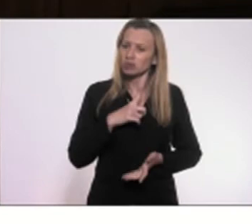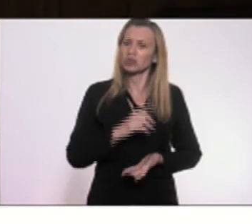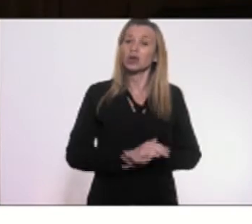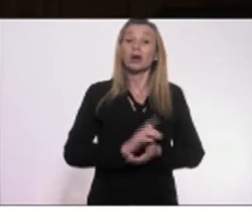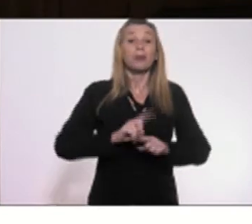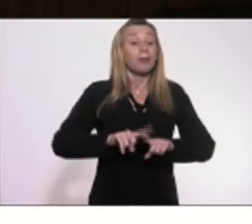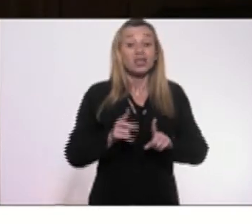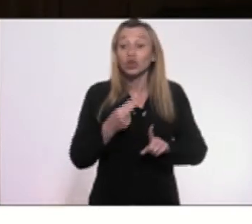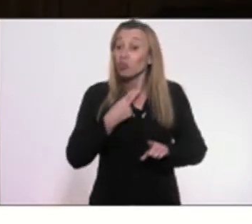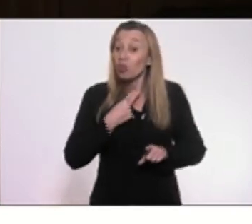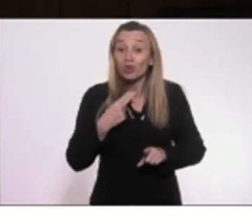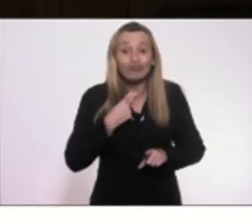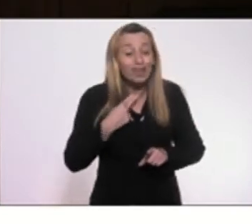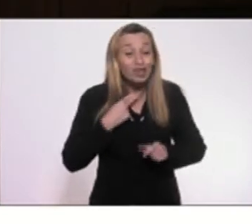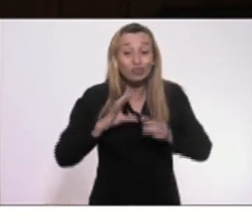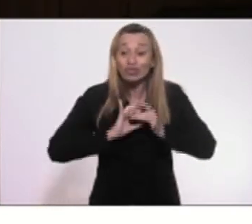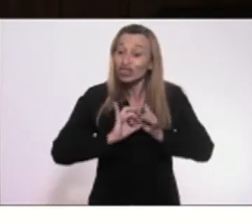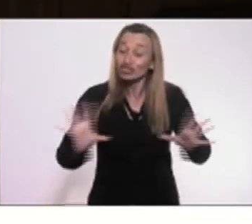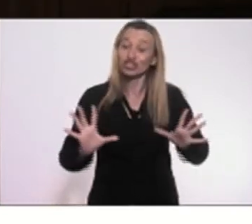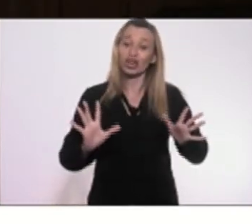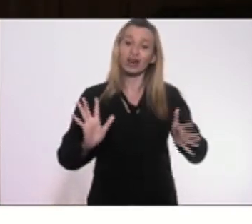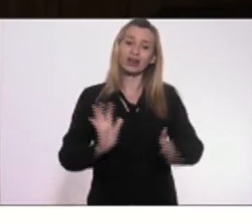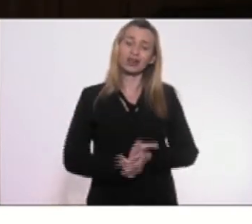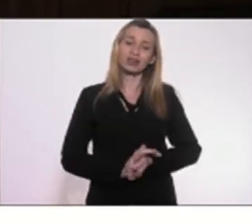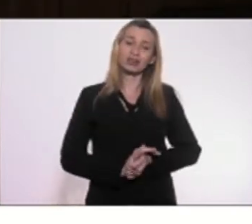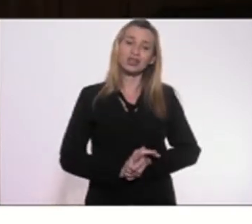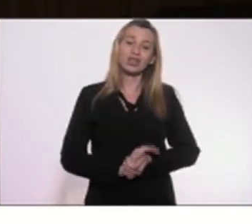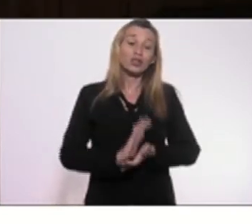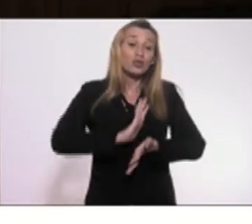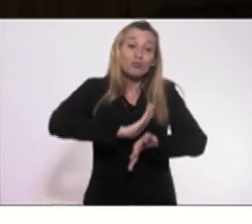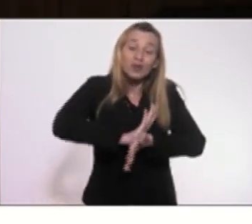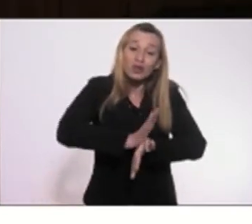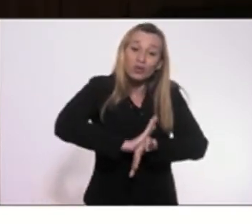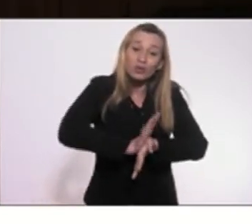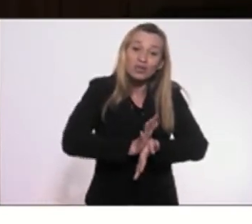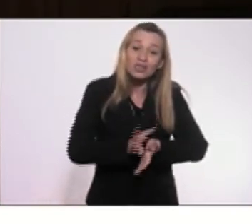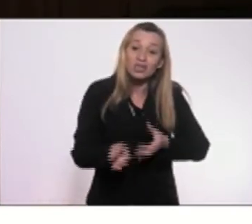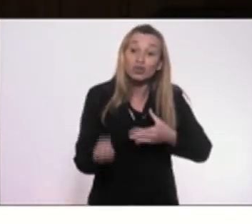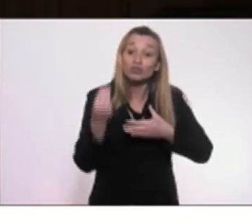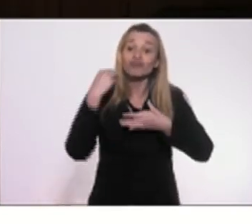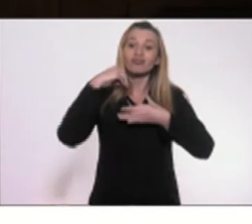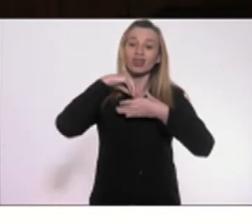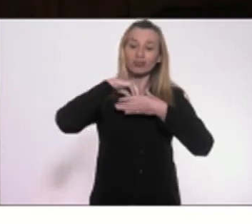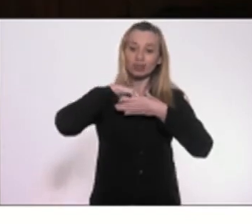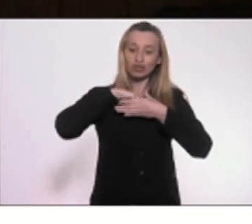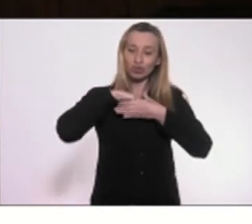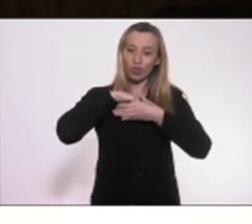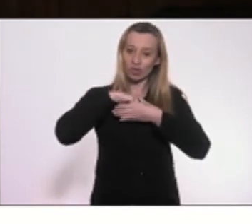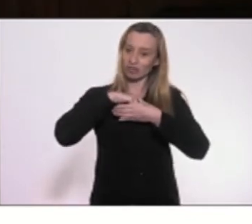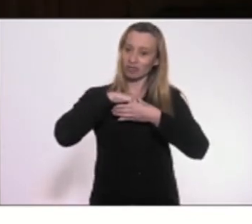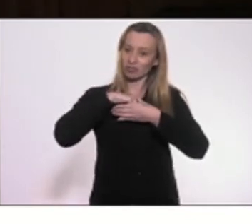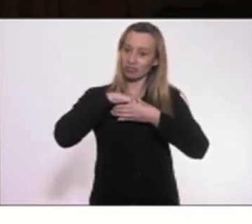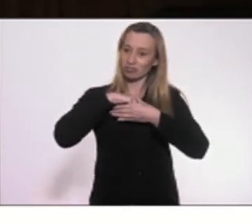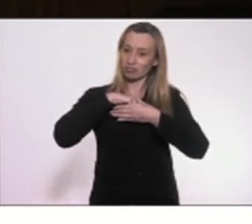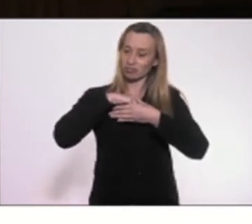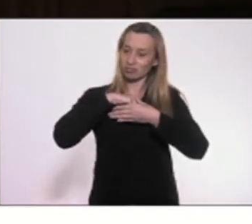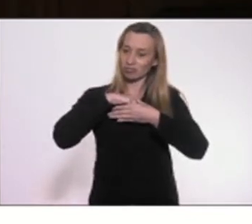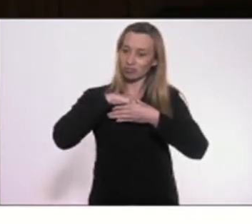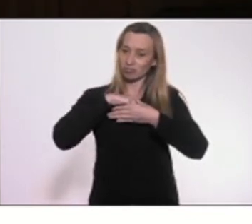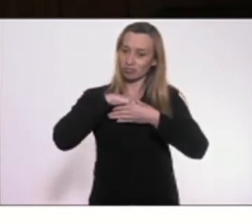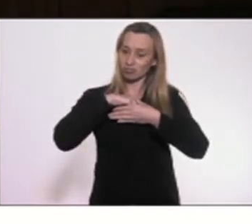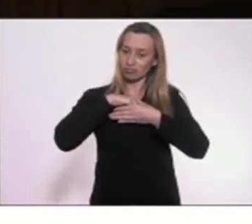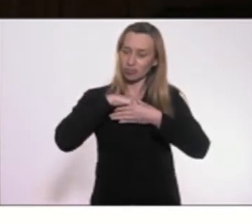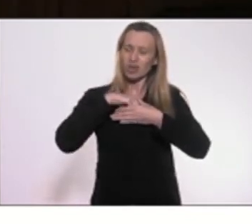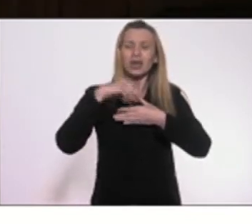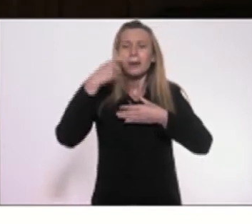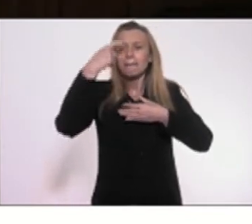mas nós não podemos deixar que o preconceito nos domine. Que a gente faça